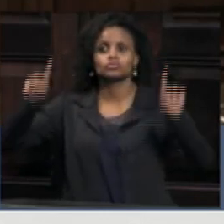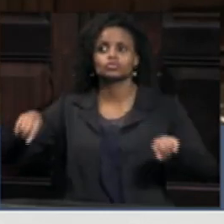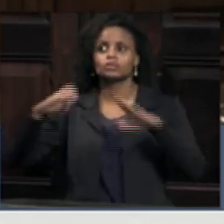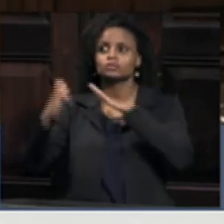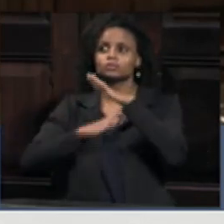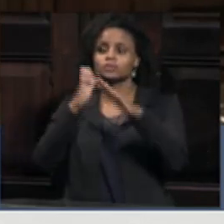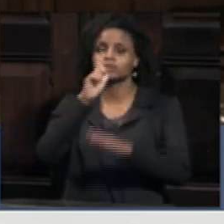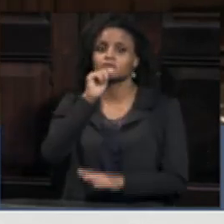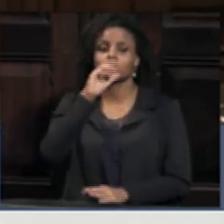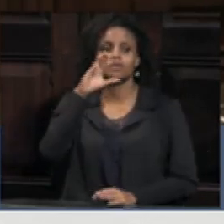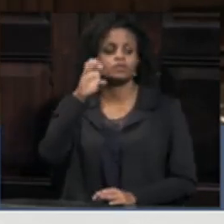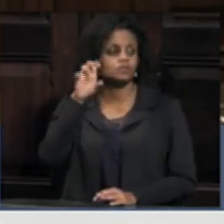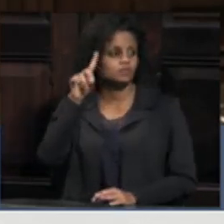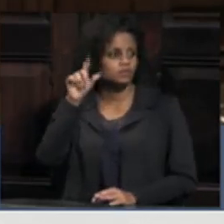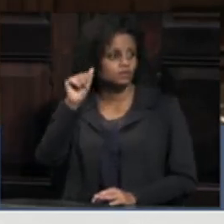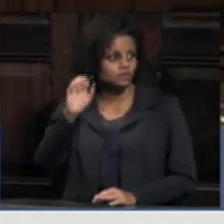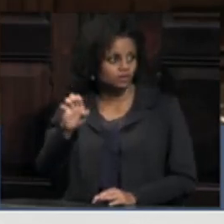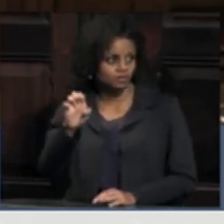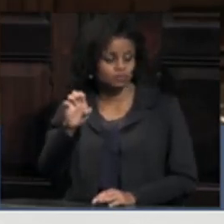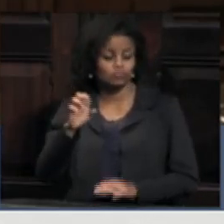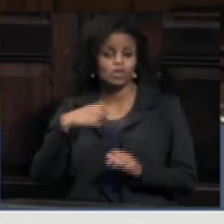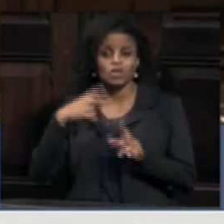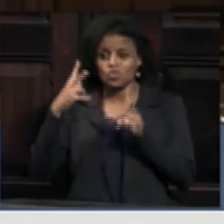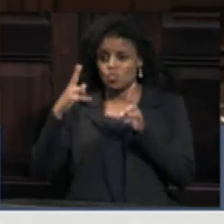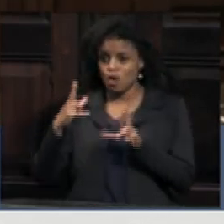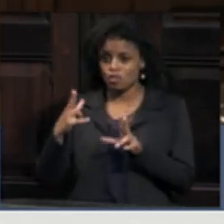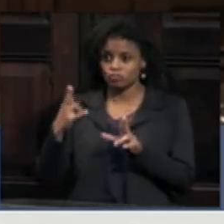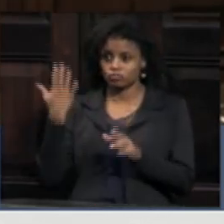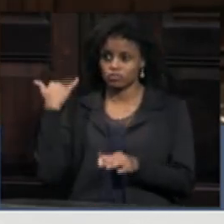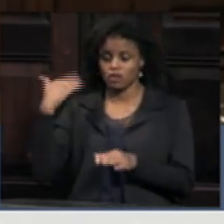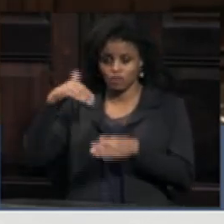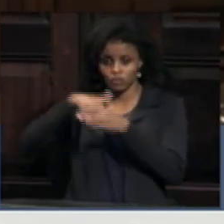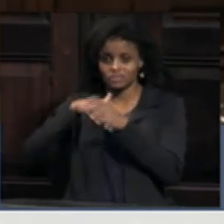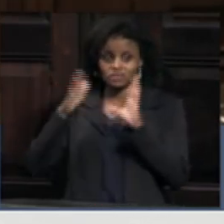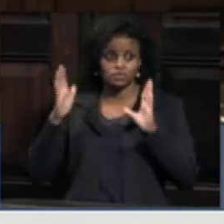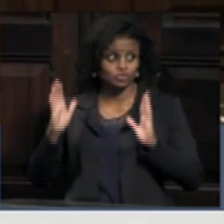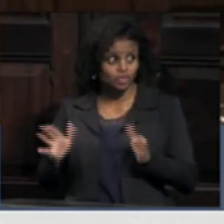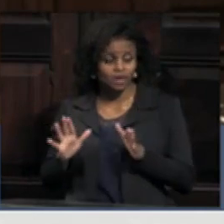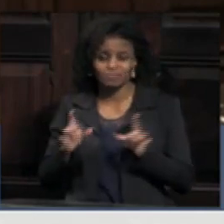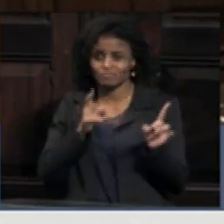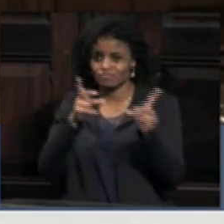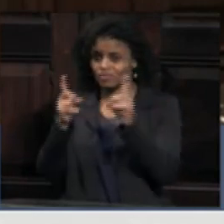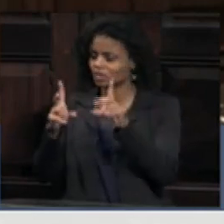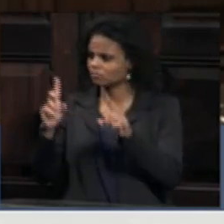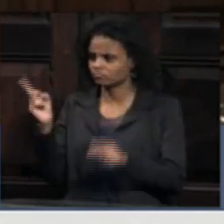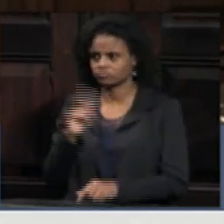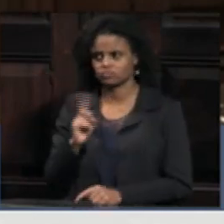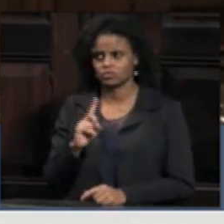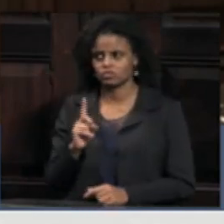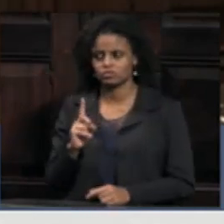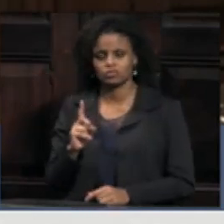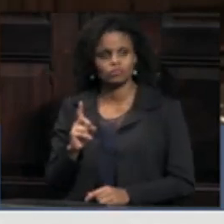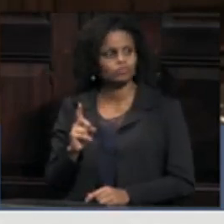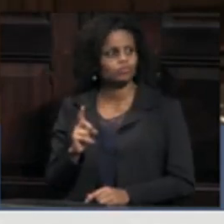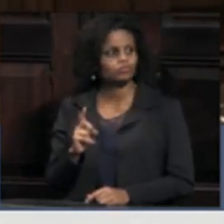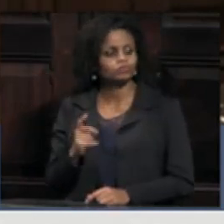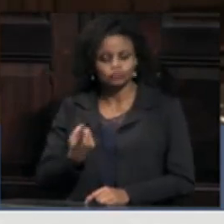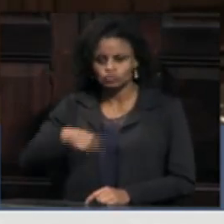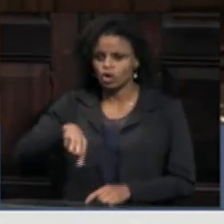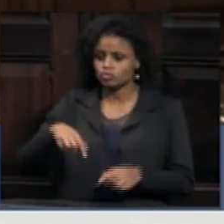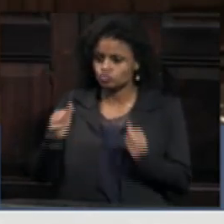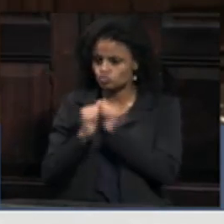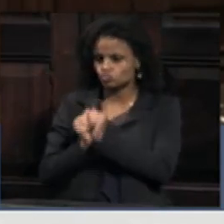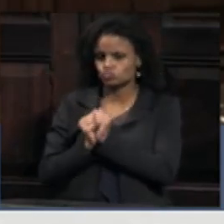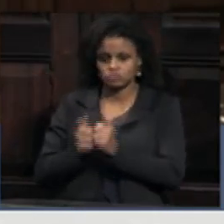que da mesma maneira que votei antes pela não privatização da SEDAI, estamos aqui